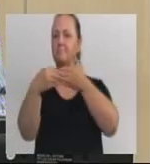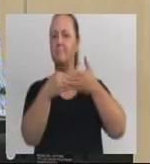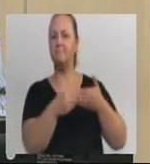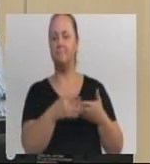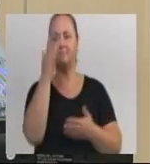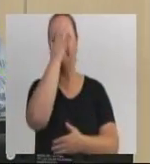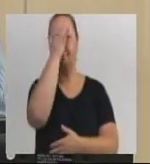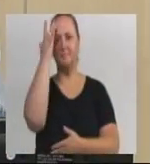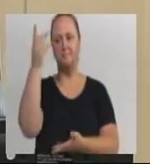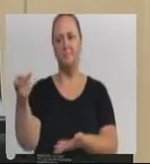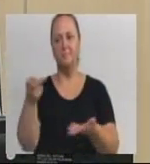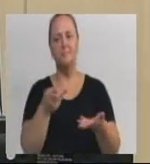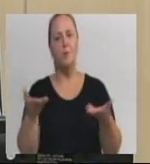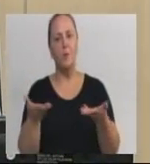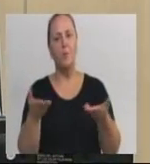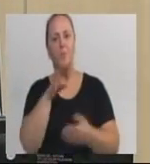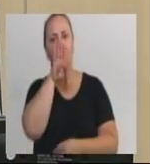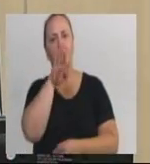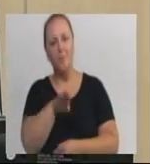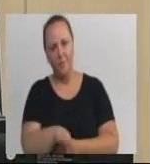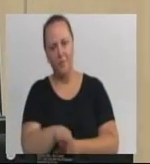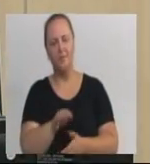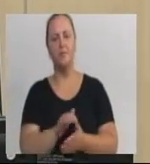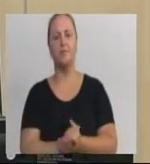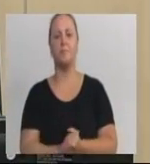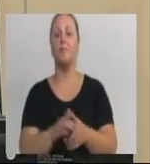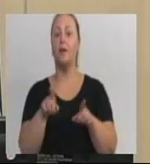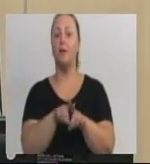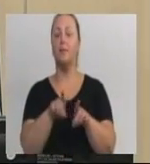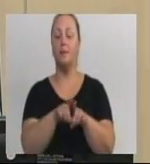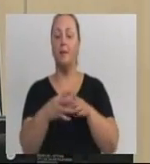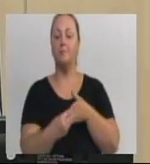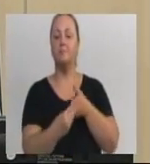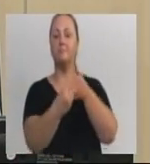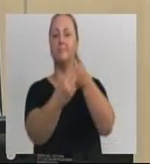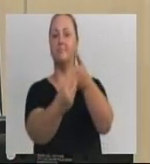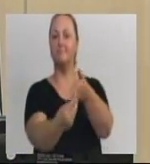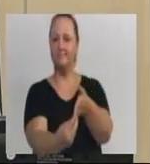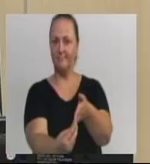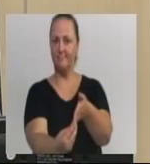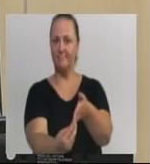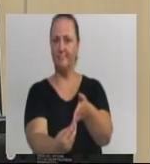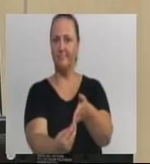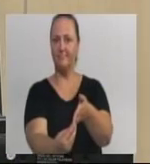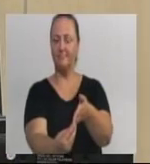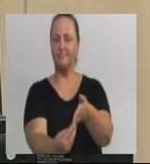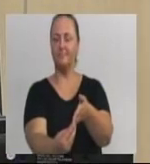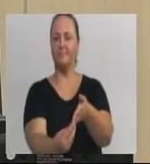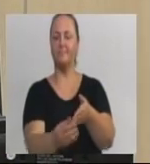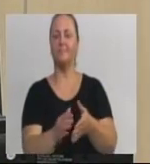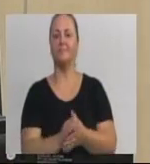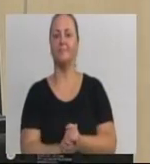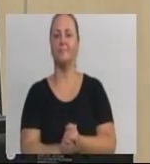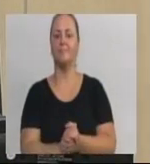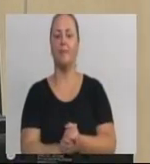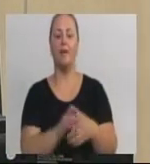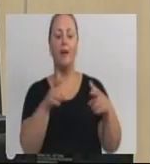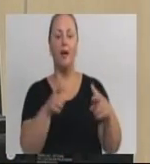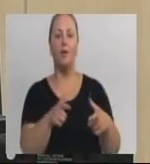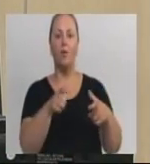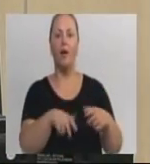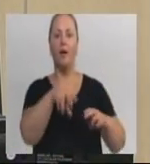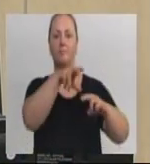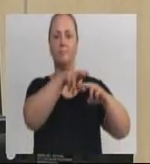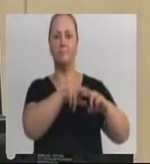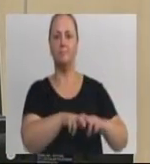desta tarde, e a conduza a fazer ocupar assento ao lado do